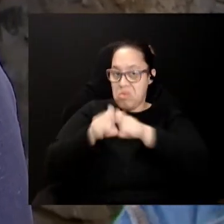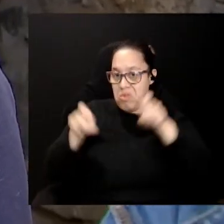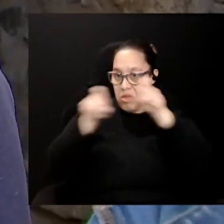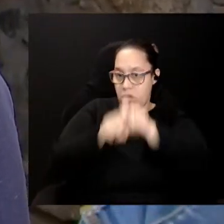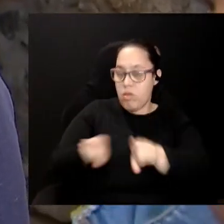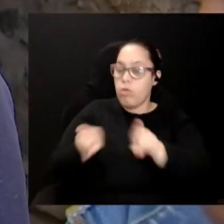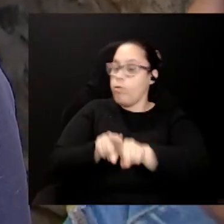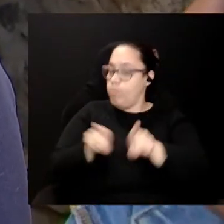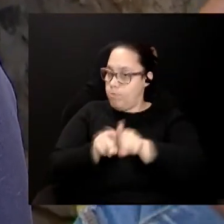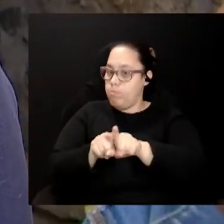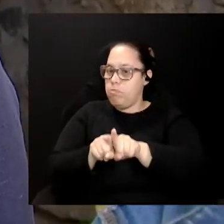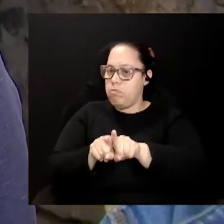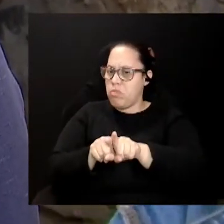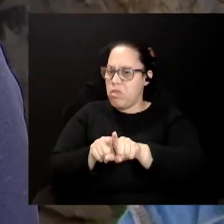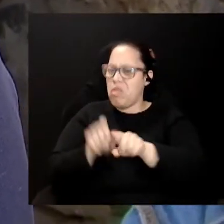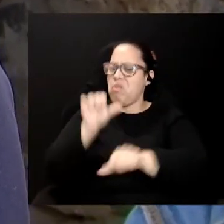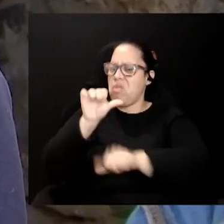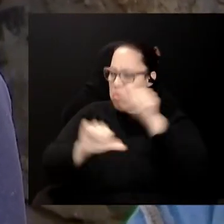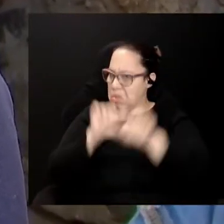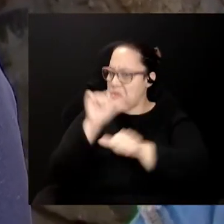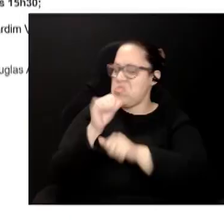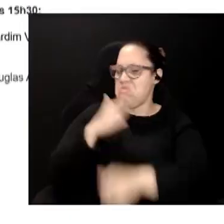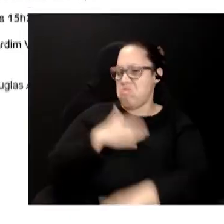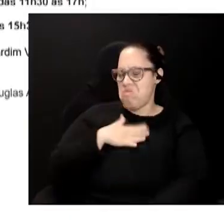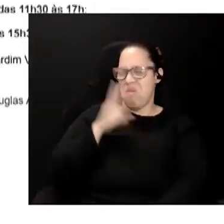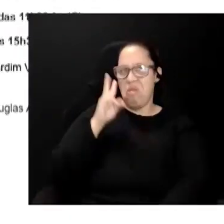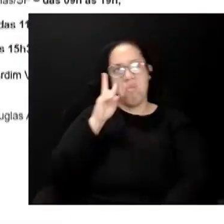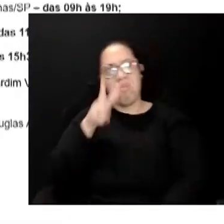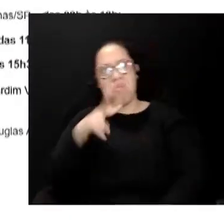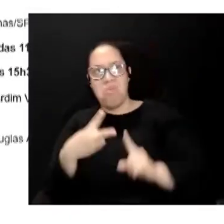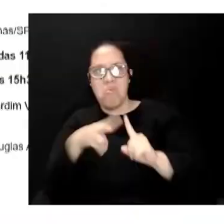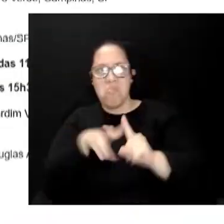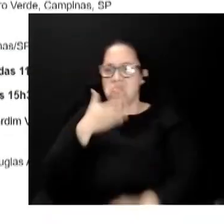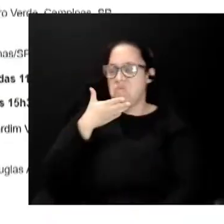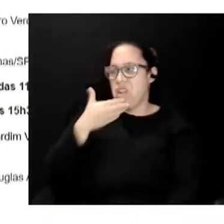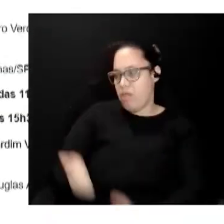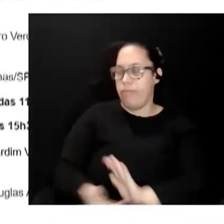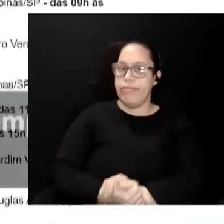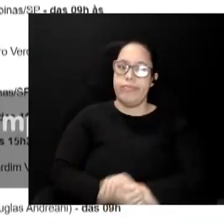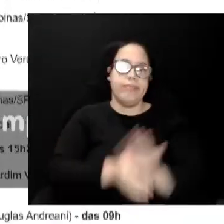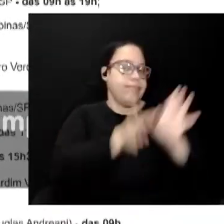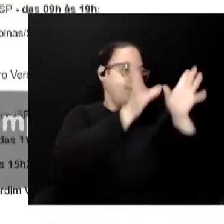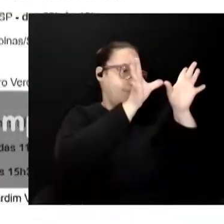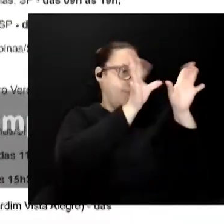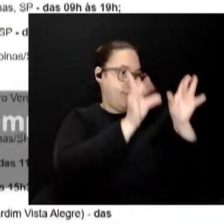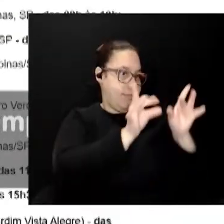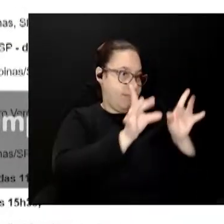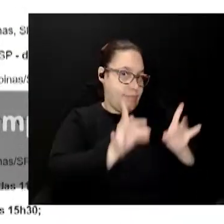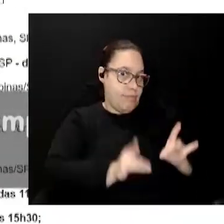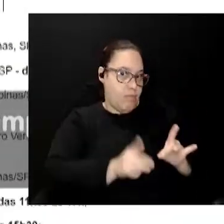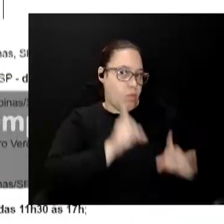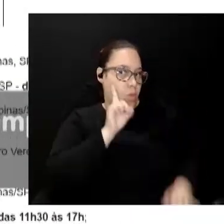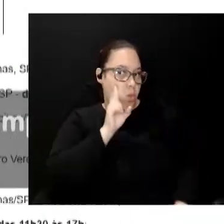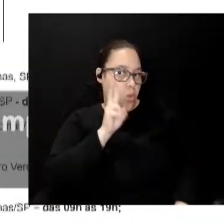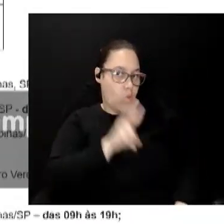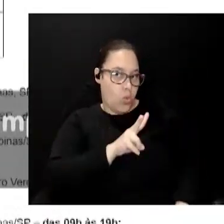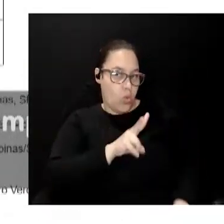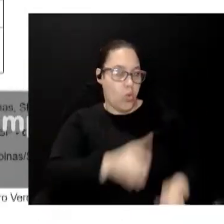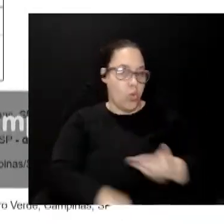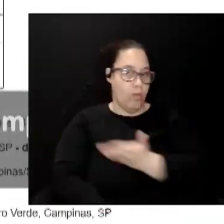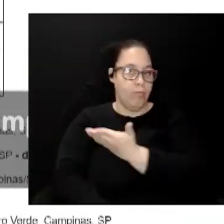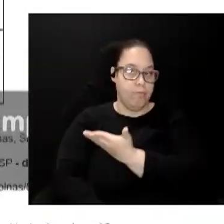vai mudar um pouco o meu lado das coisas, se eu conseguir um emprego melhor. O detalhamento pode ser conferido no site do Ceprocamp,